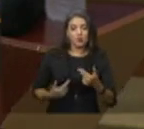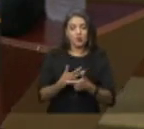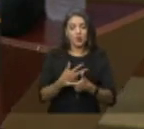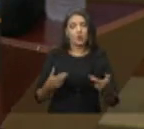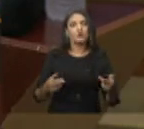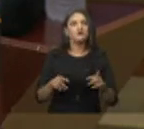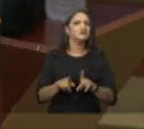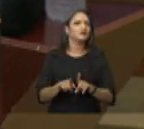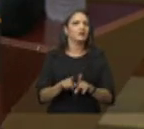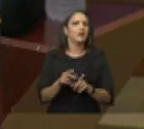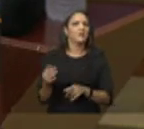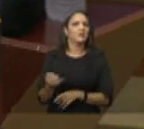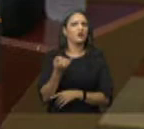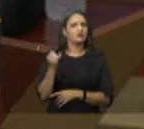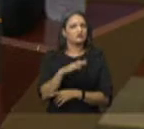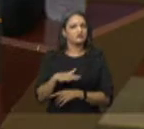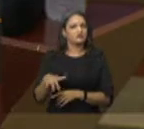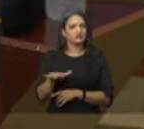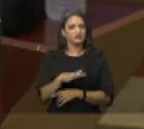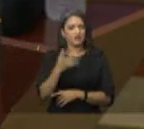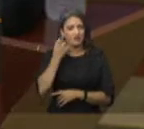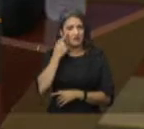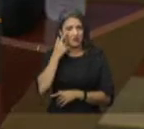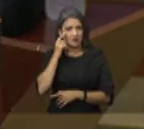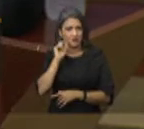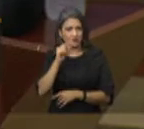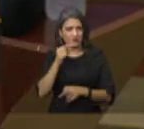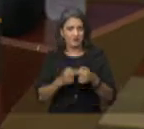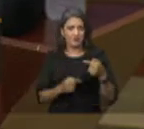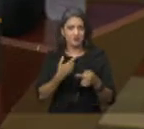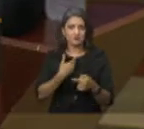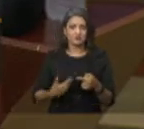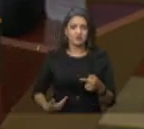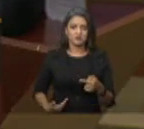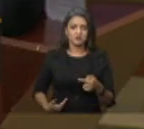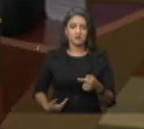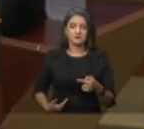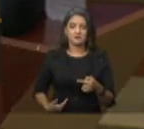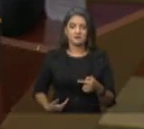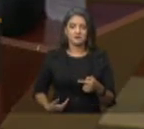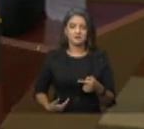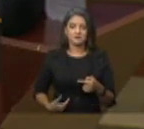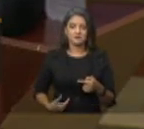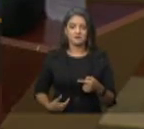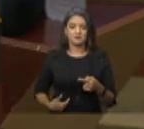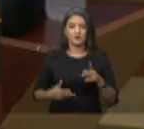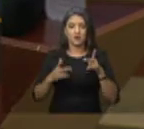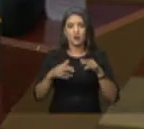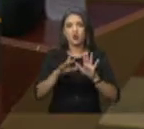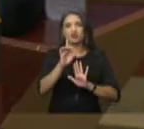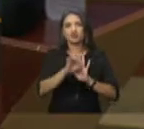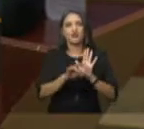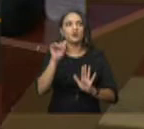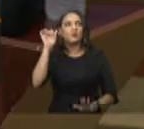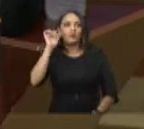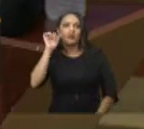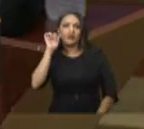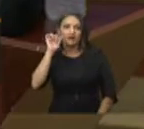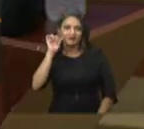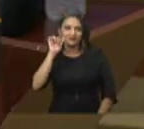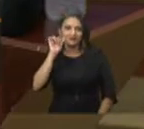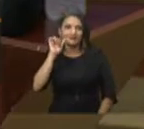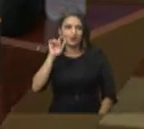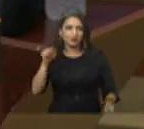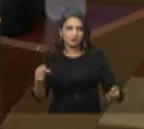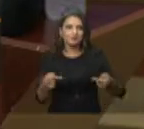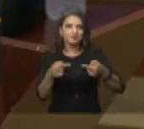transversais vejo isso No Impacto dessa política pública num âmbito como do direito das mulheres as transformações